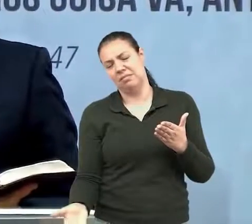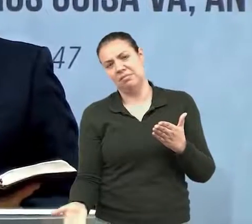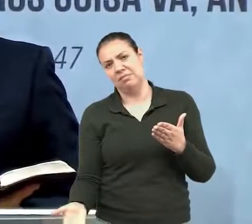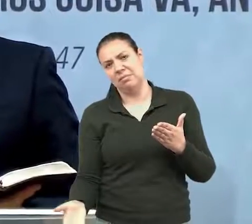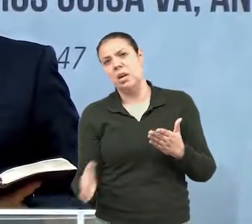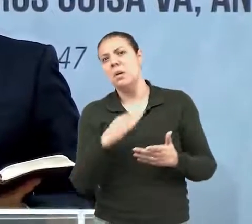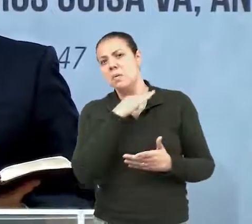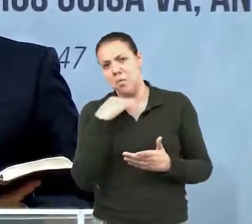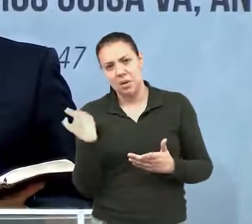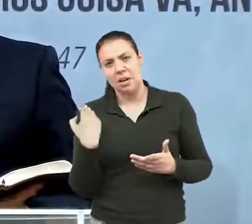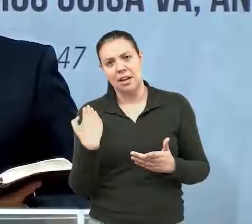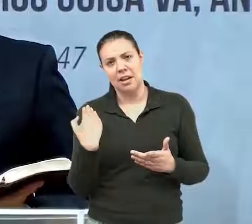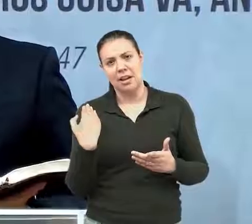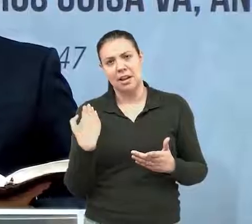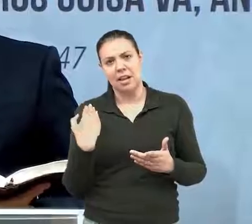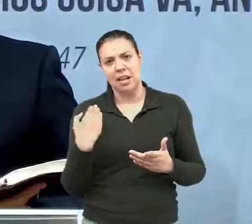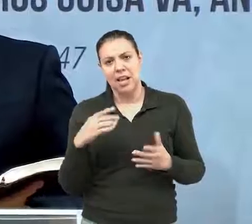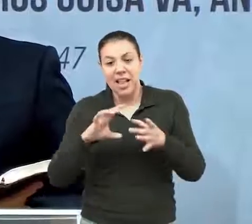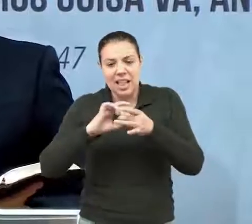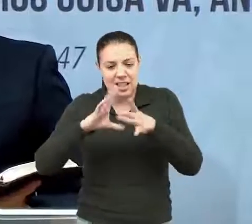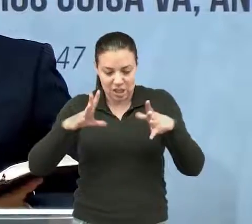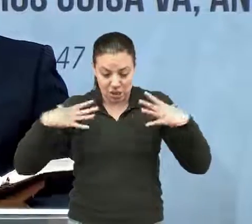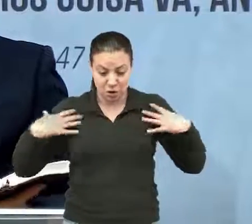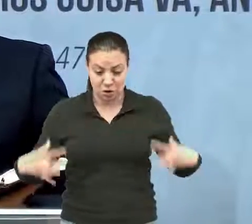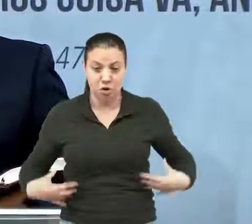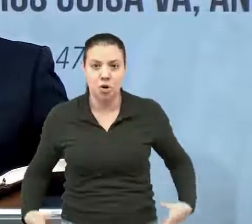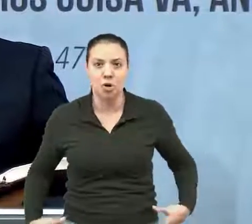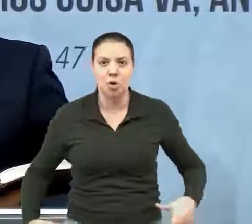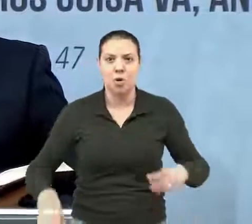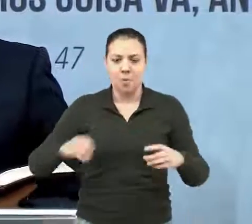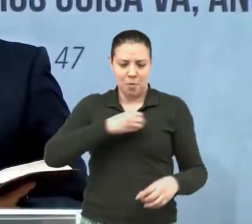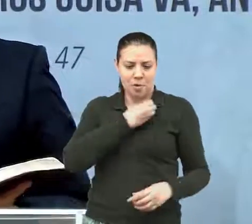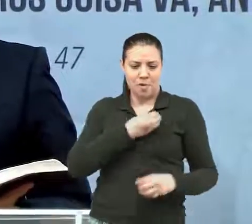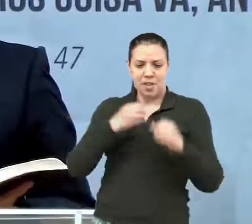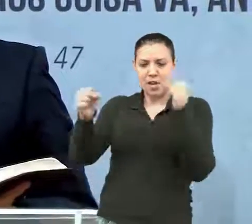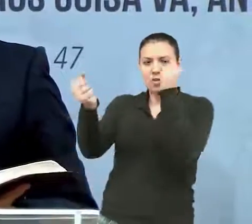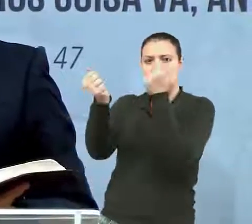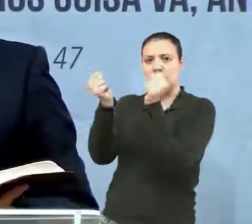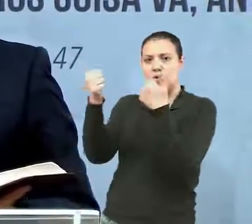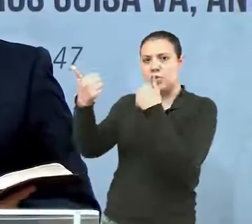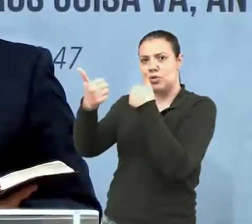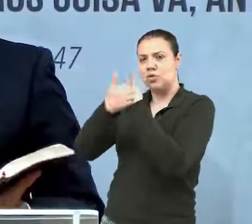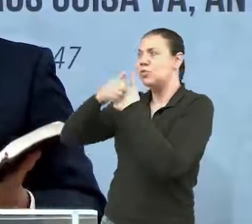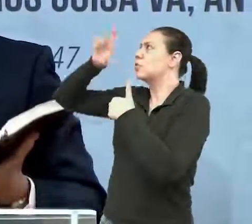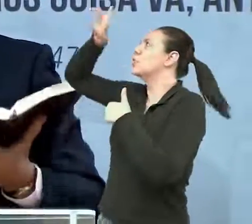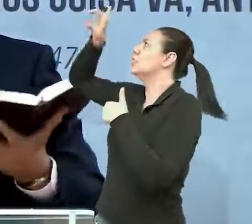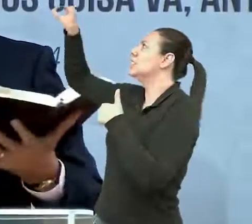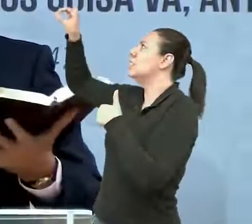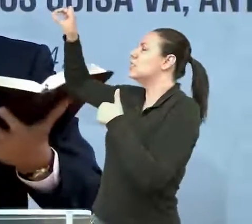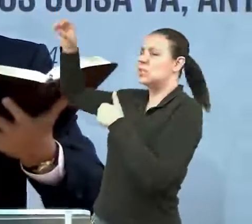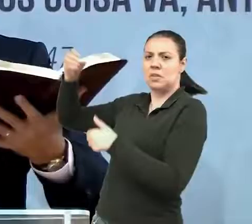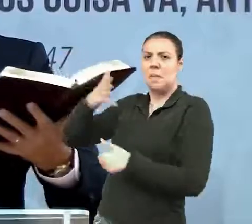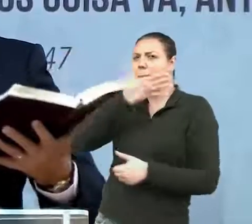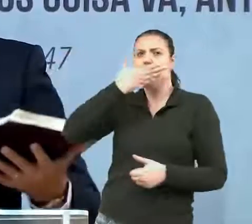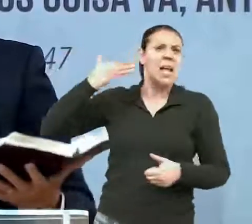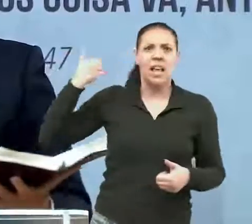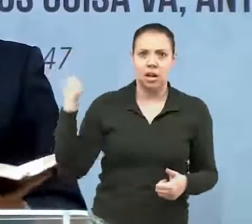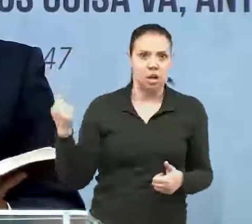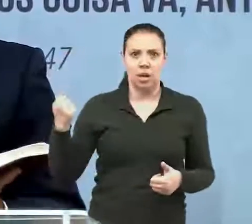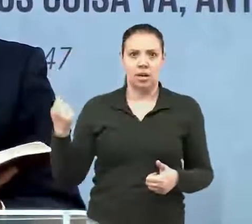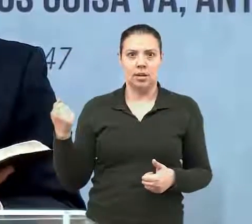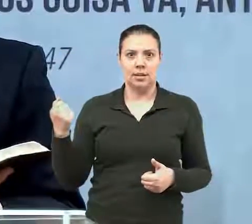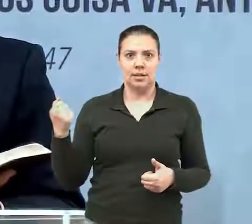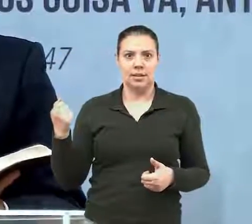Morrer para um crente é deixar o corpo e habitar com o Senhor, é partir para estar com Cristo, que é incomparavelmente melhor. Portanto,